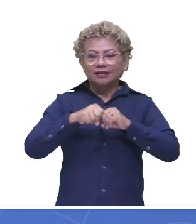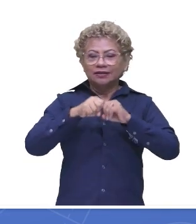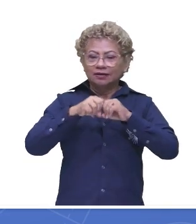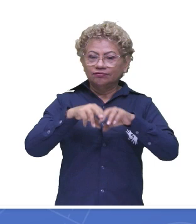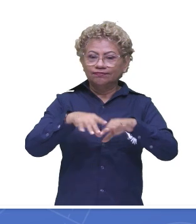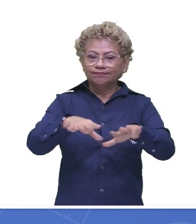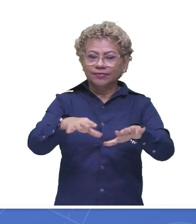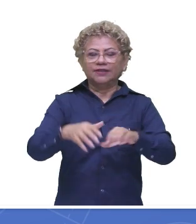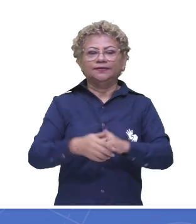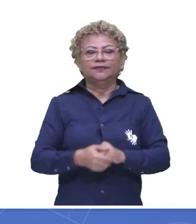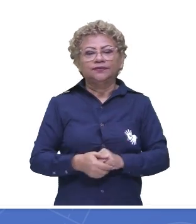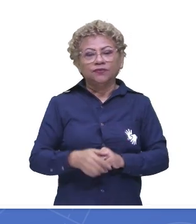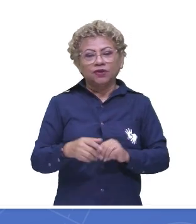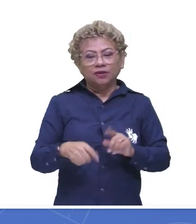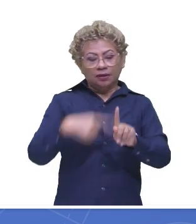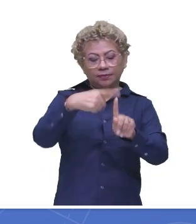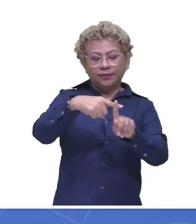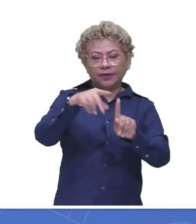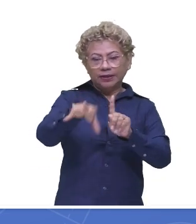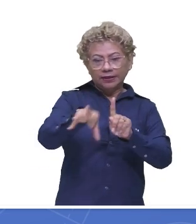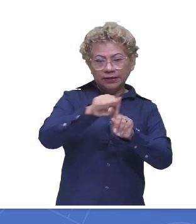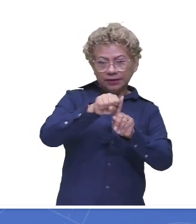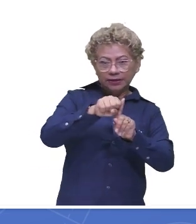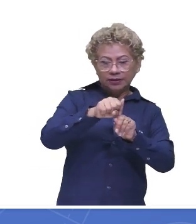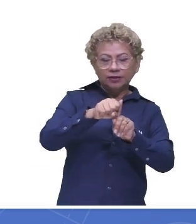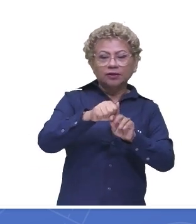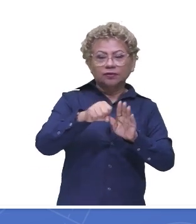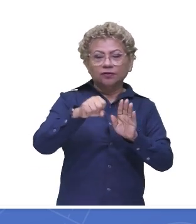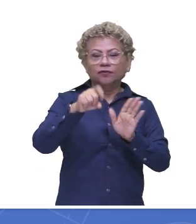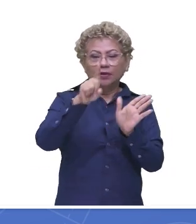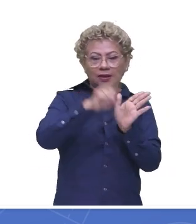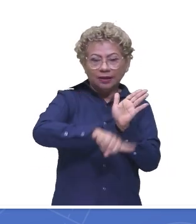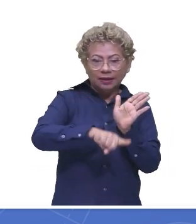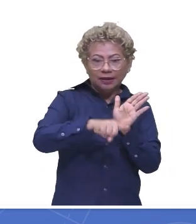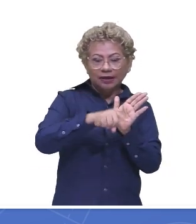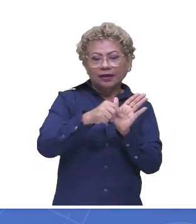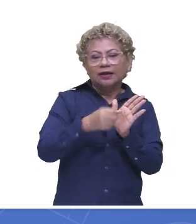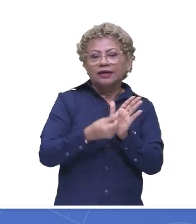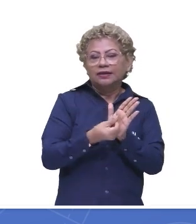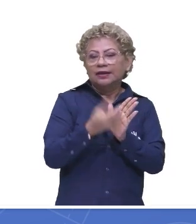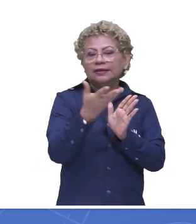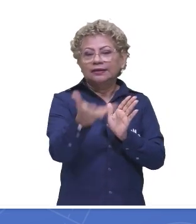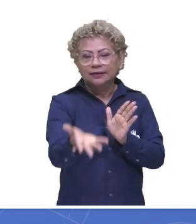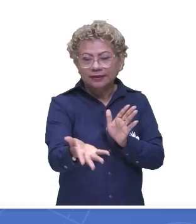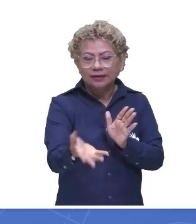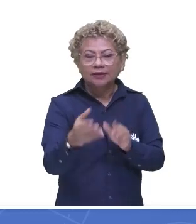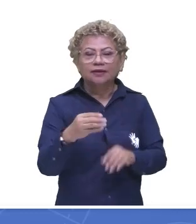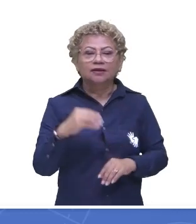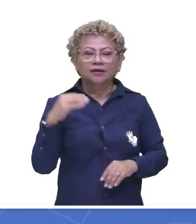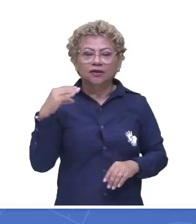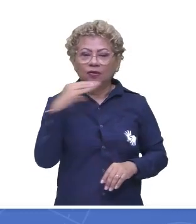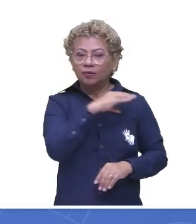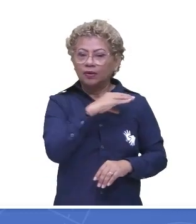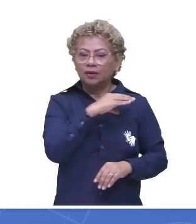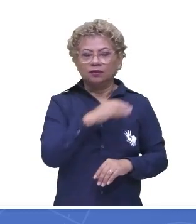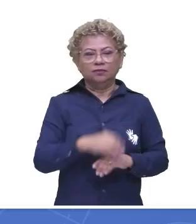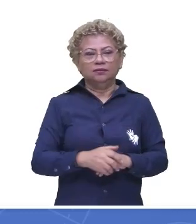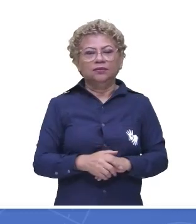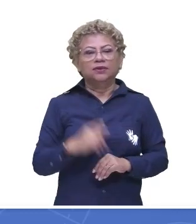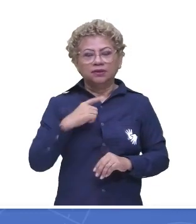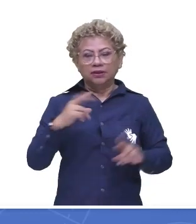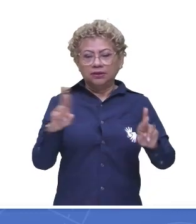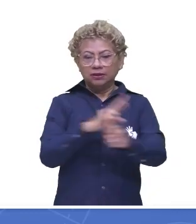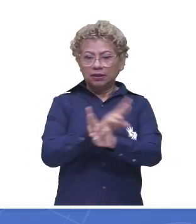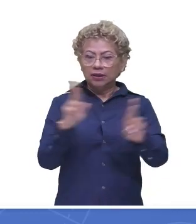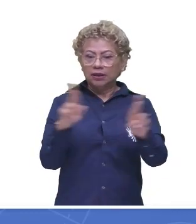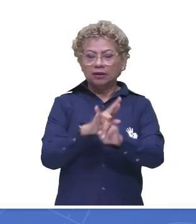for positivo, ele recebe calor. E quando for negativo, ele está cedendo calor. Como assim, professor? Essa relação, ela sempre existe.